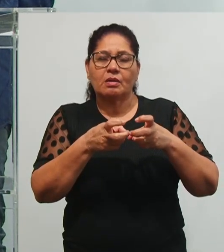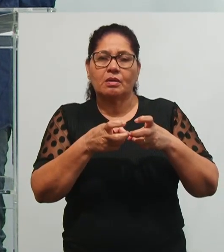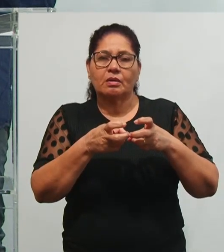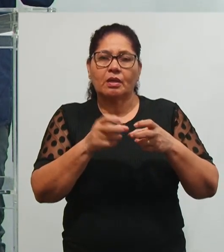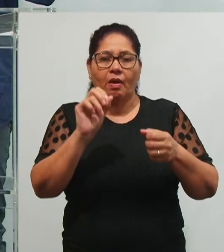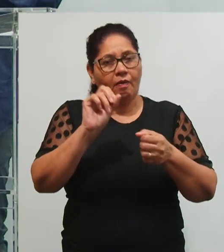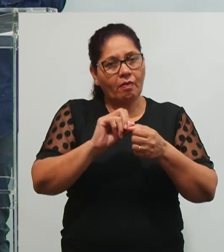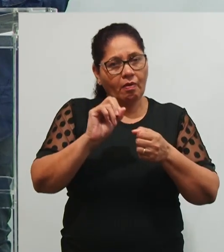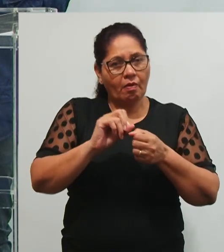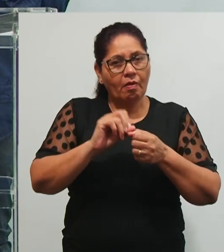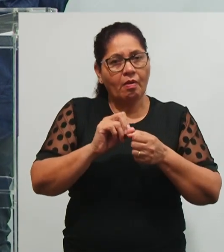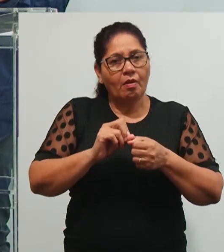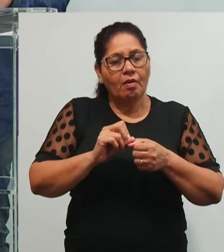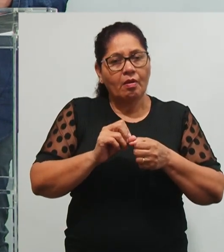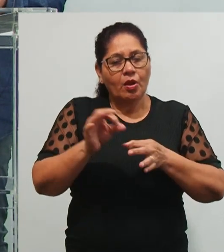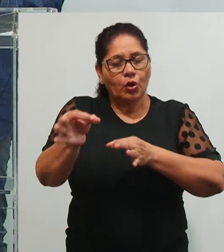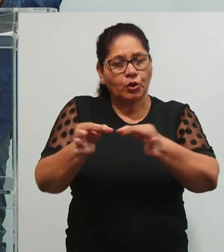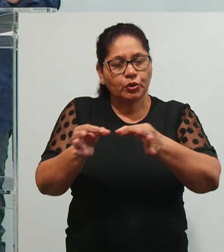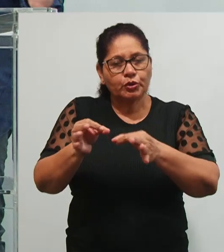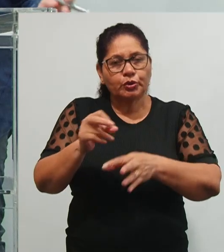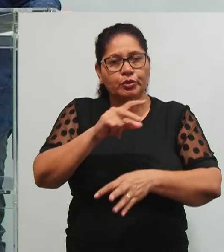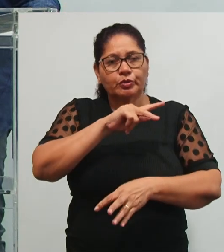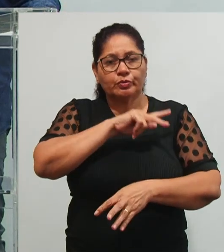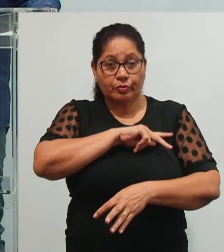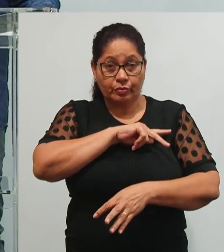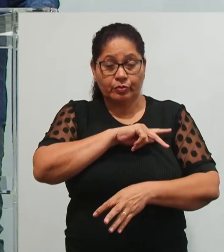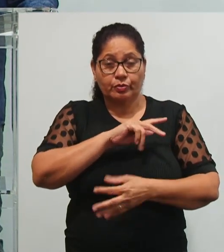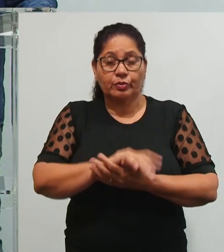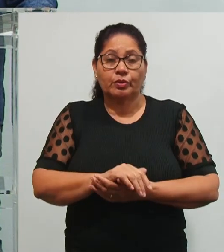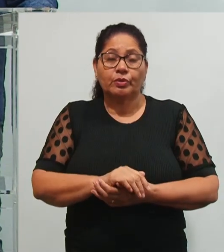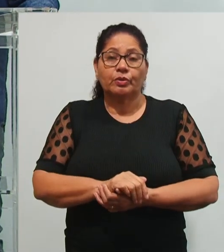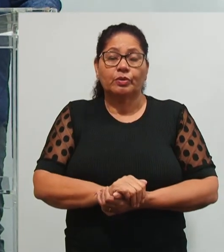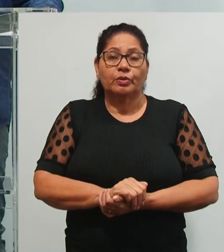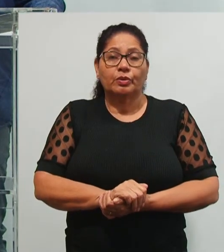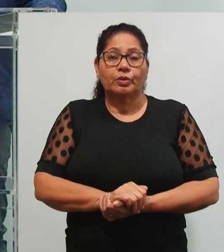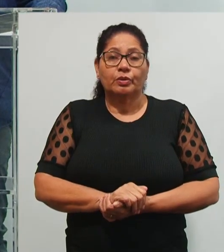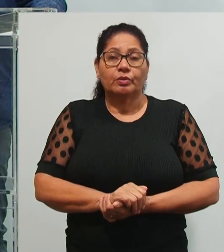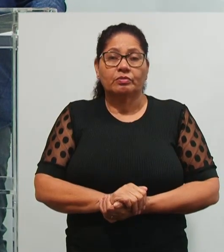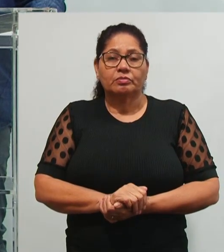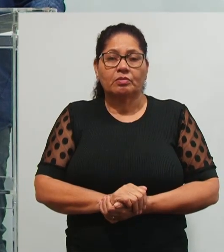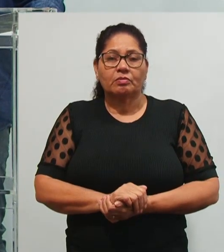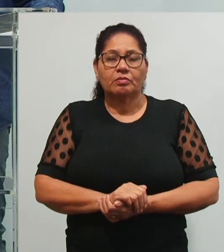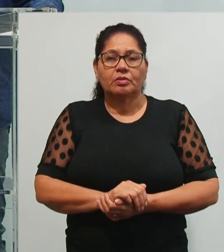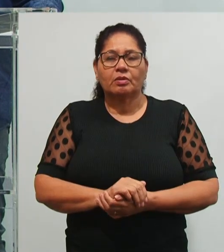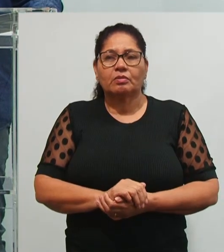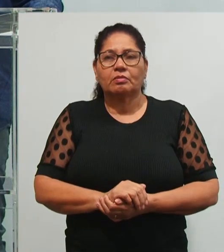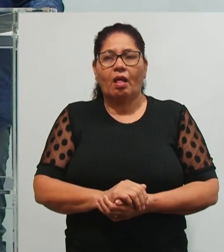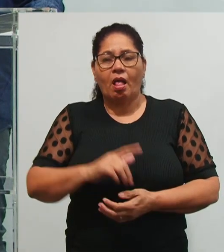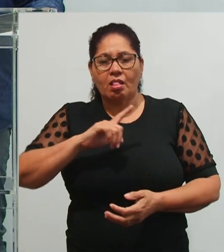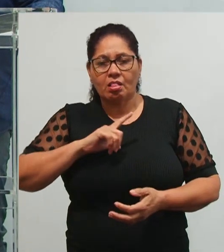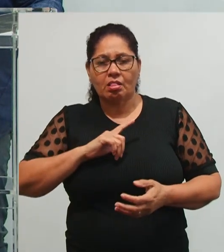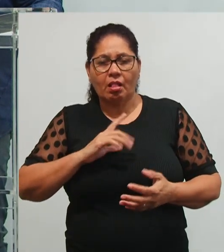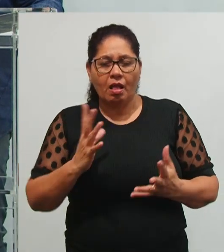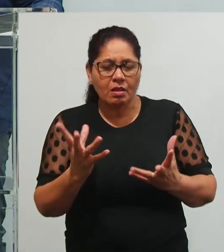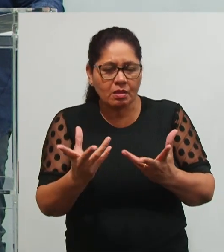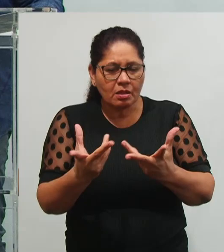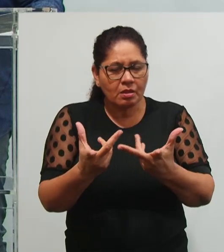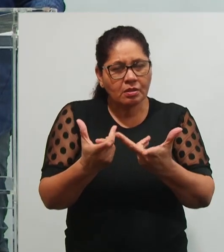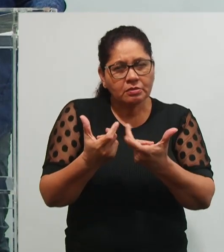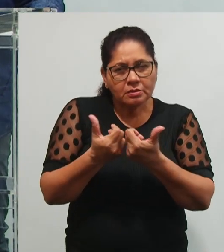e aplicadas nas organizações privadas com muita efetividade,